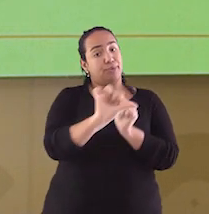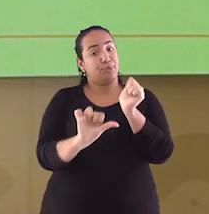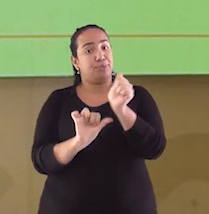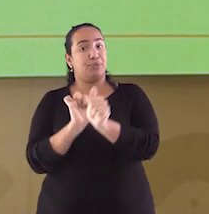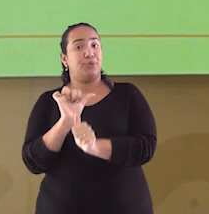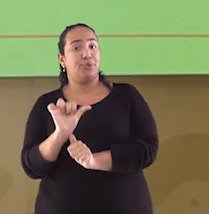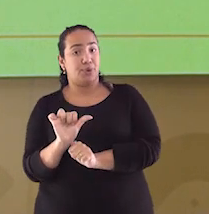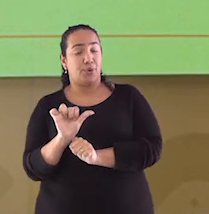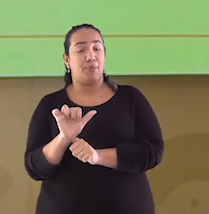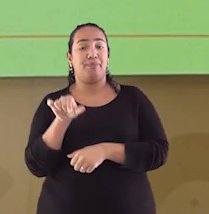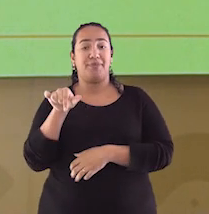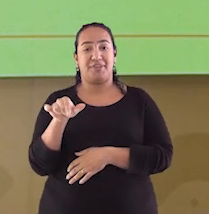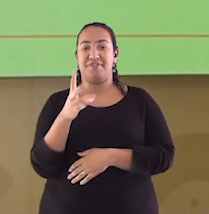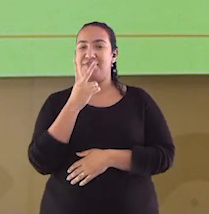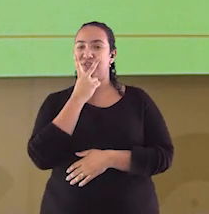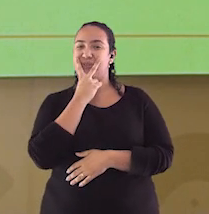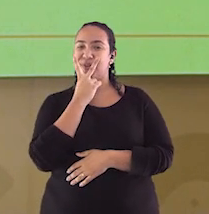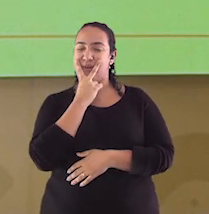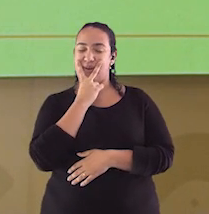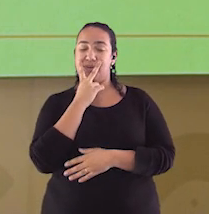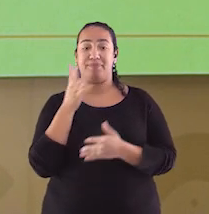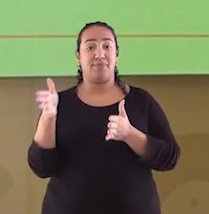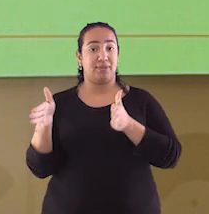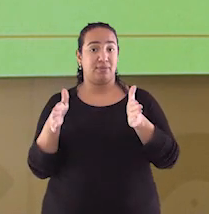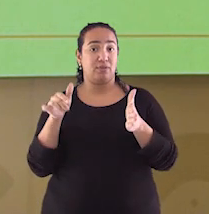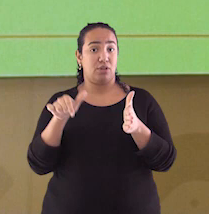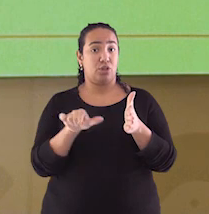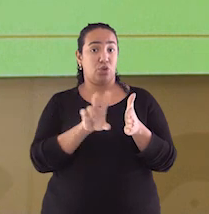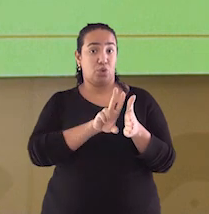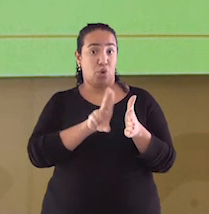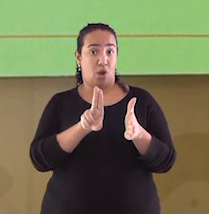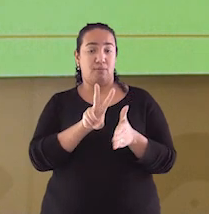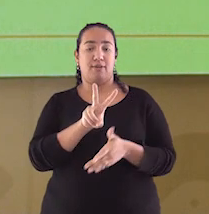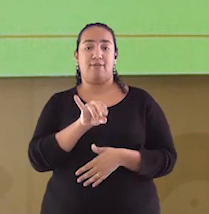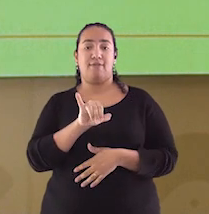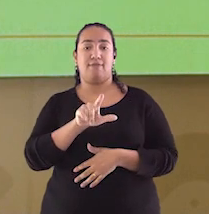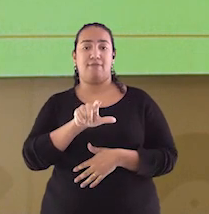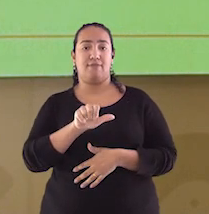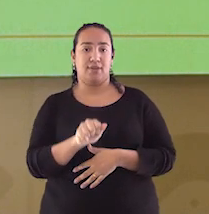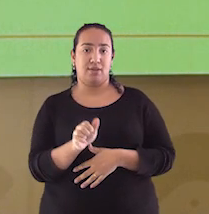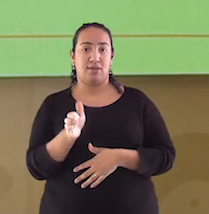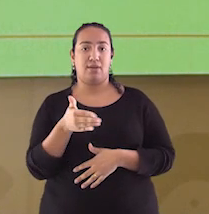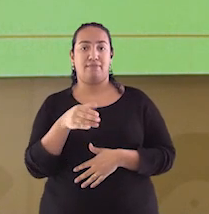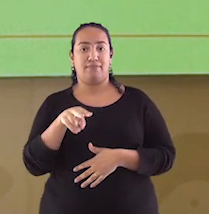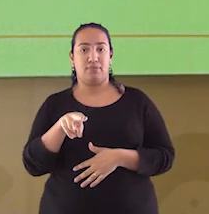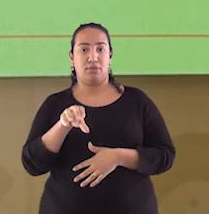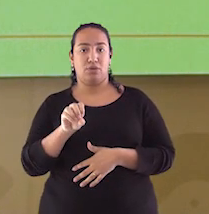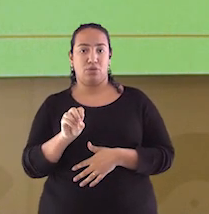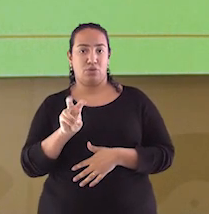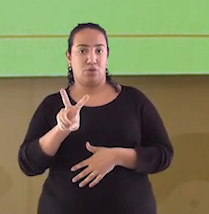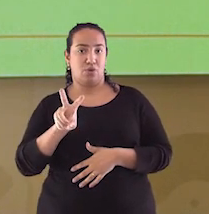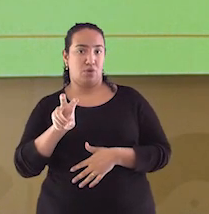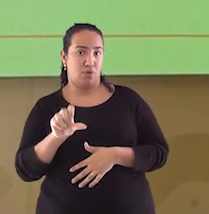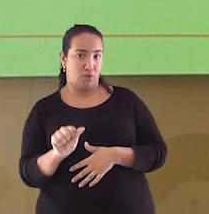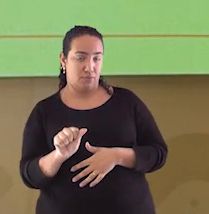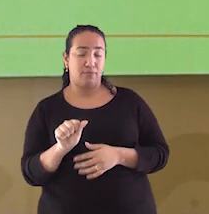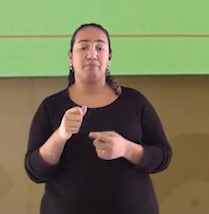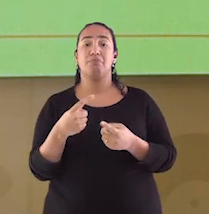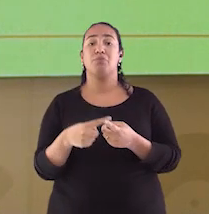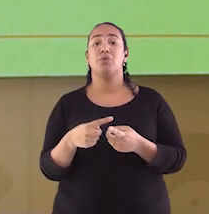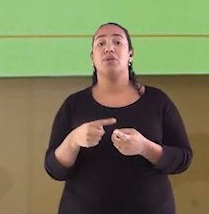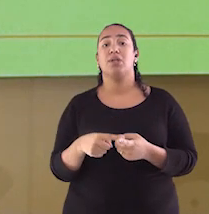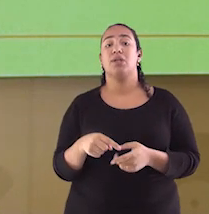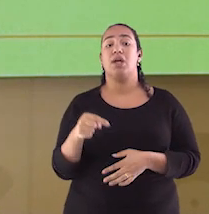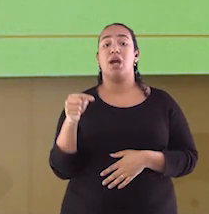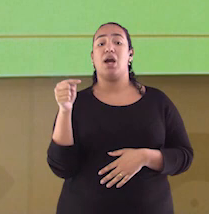da capitania para Vitória, que nessa época foi chamada de Vila Nova, por considerar